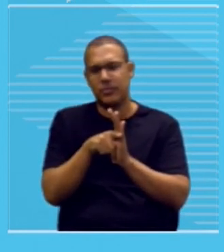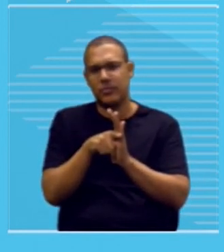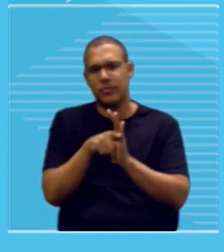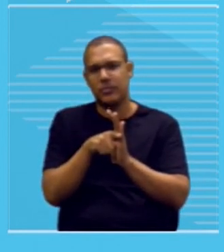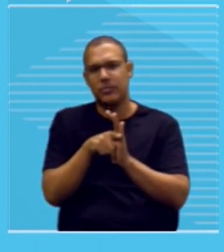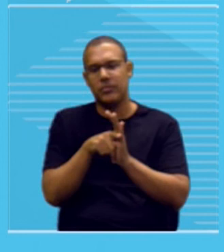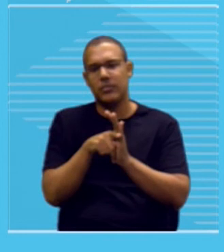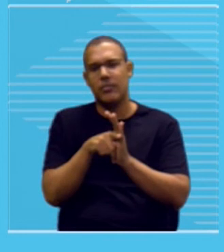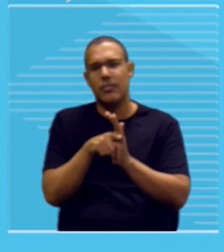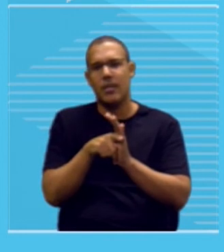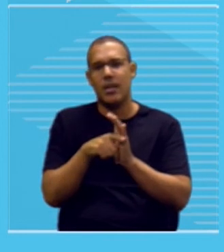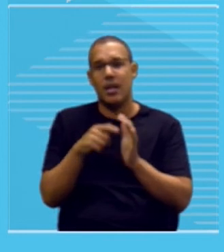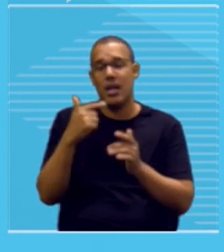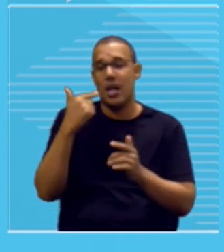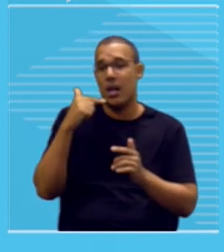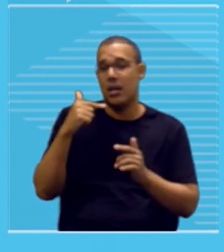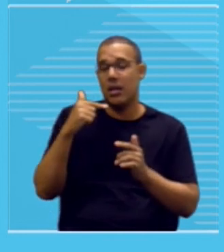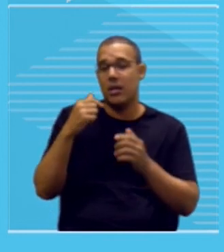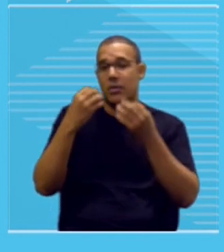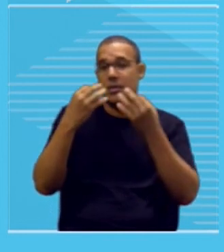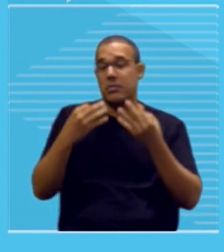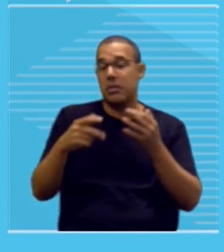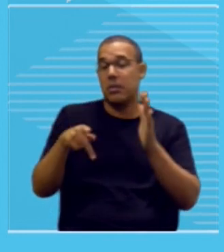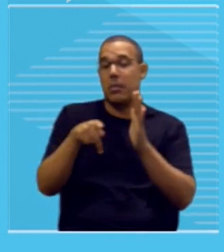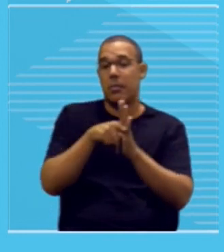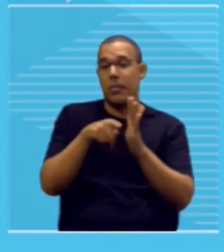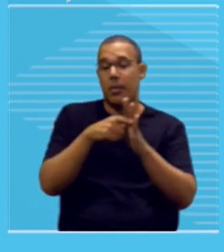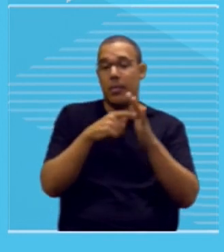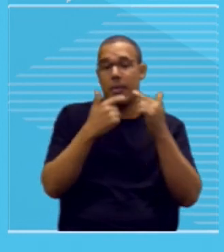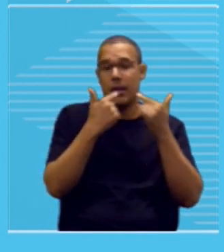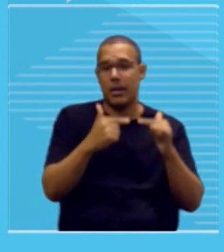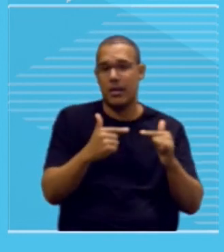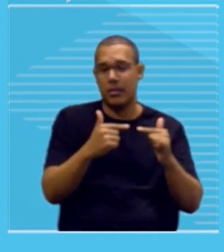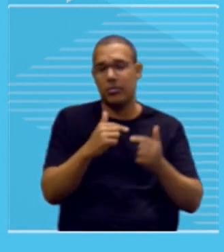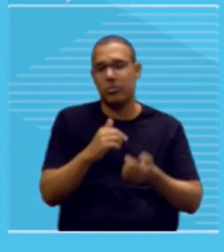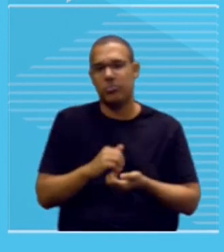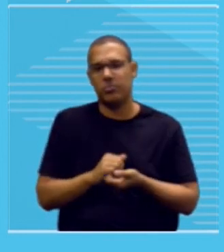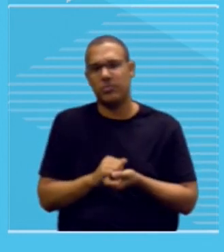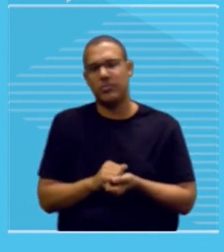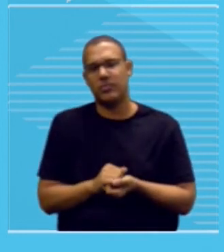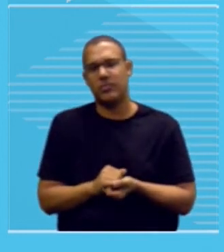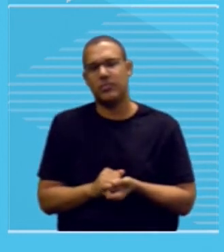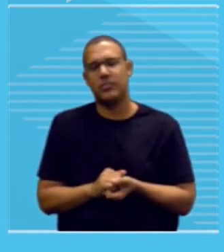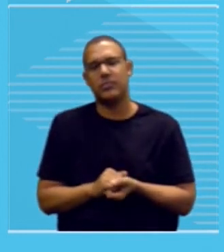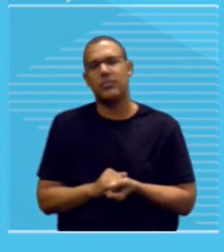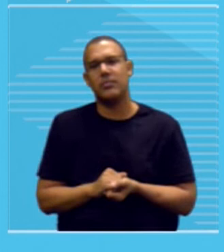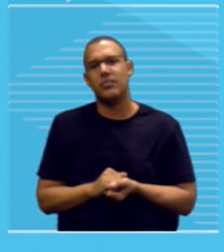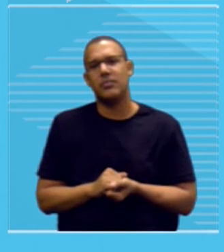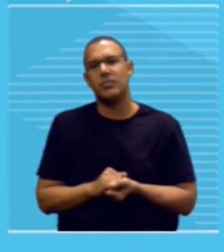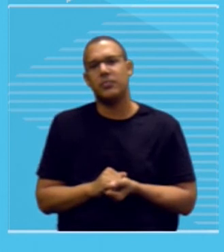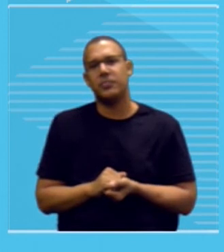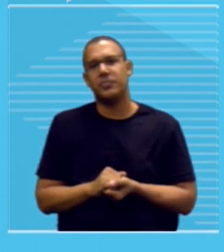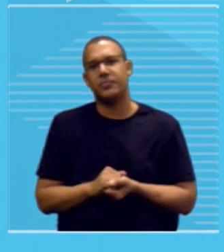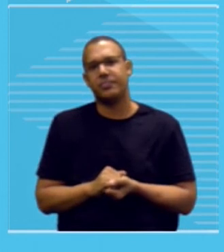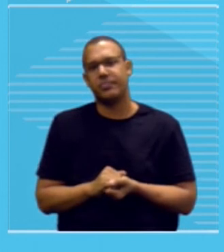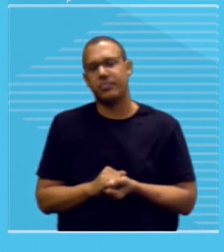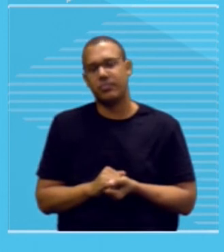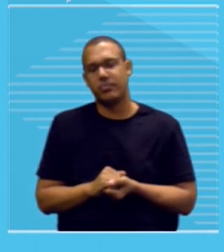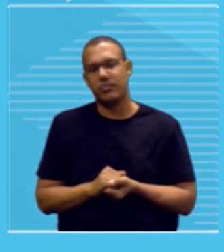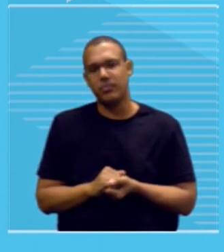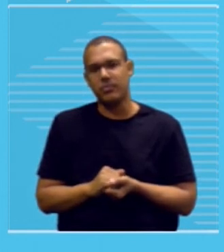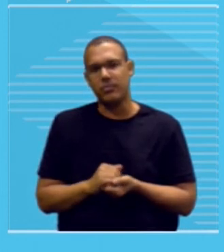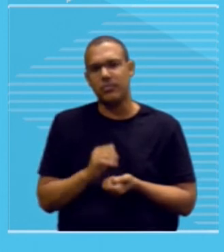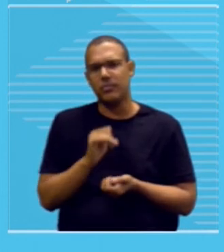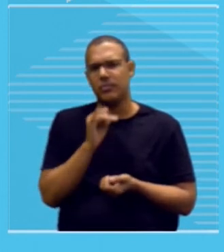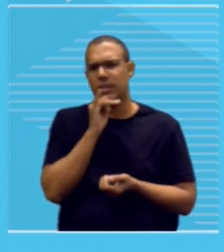é a linguagem falando de si mesmo Será que é isso por exemplo se você tem